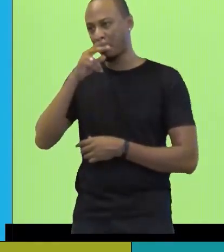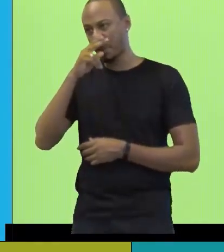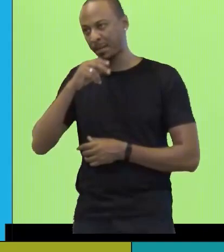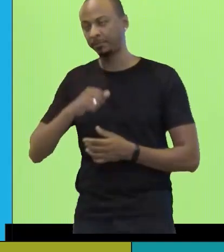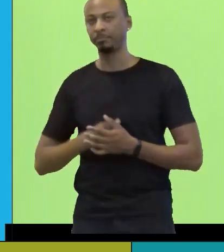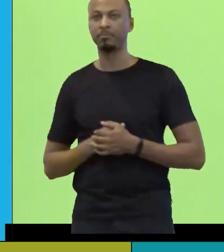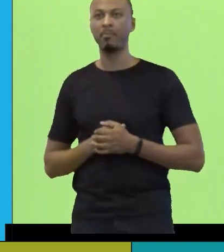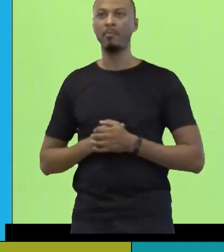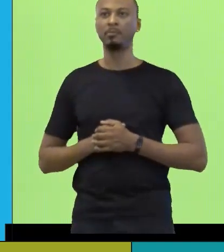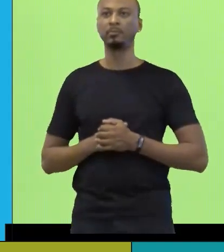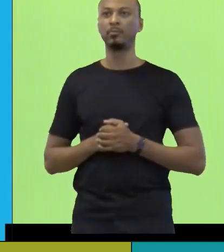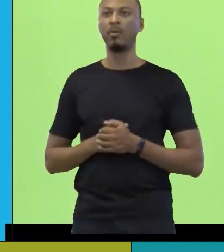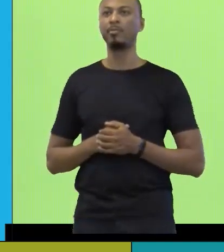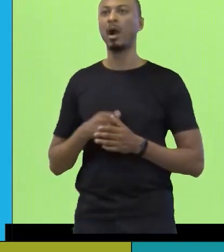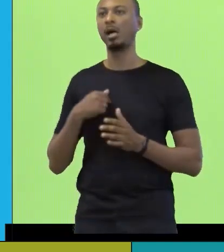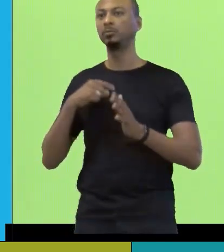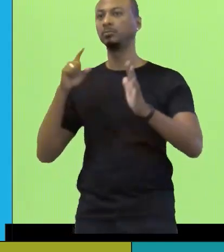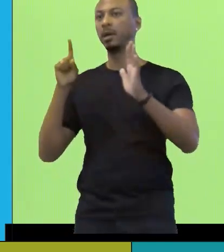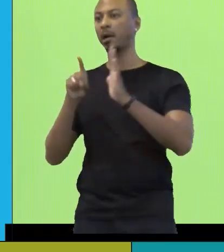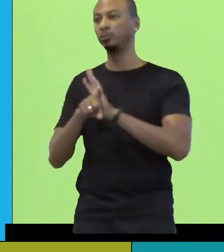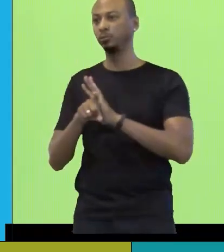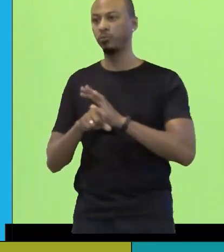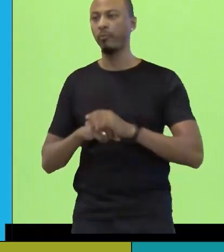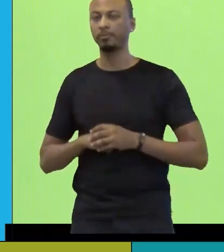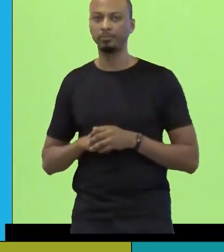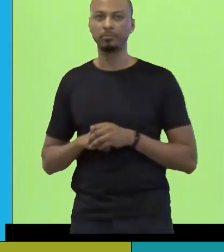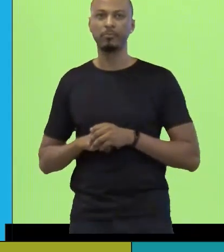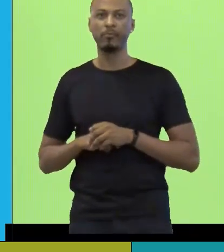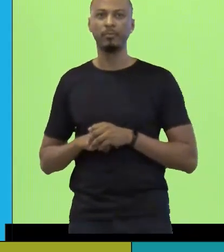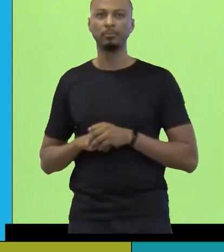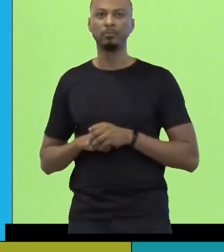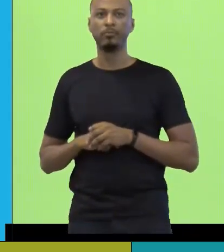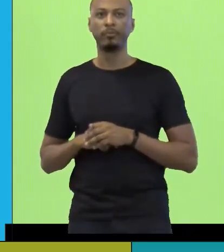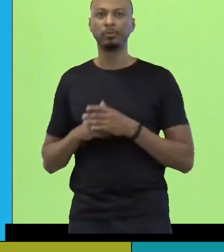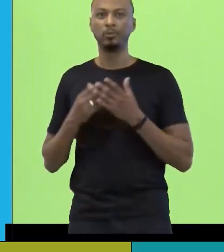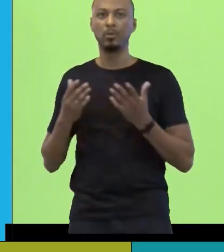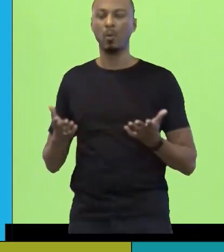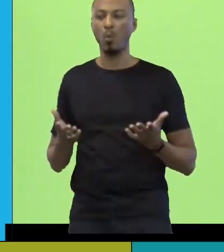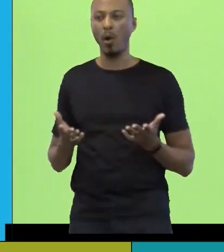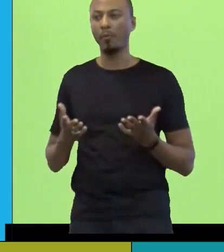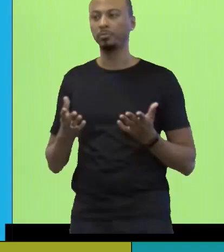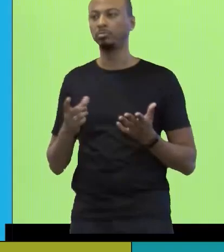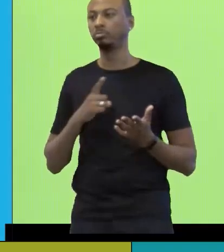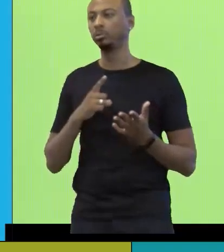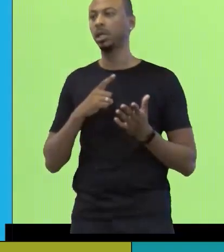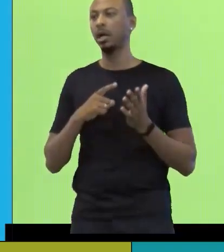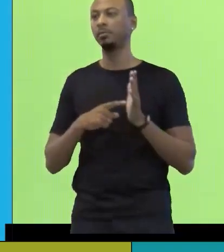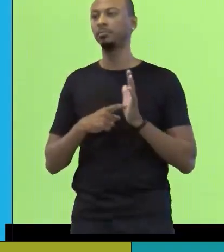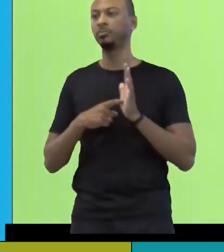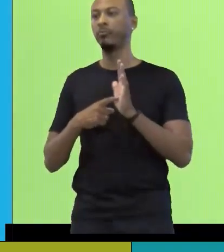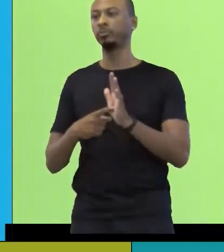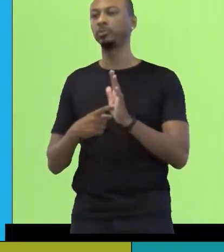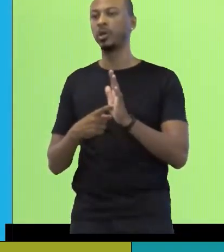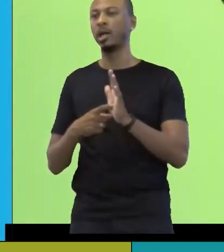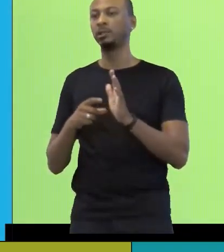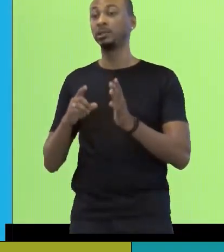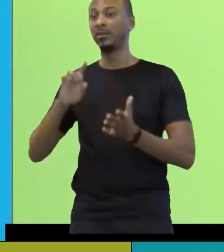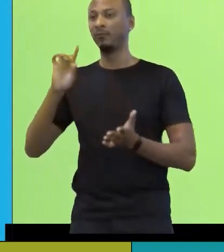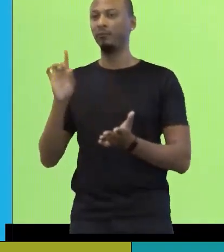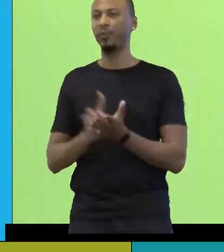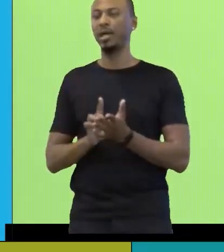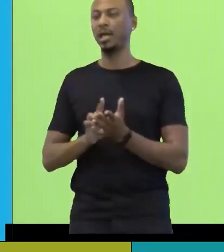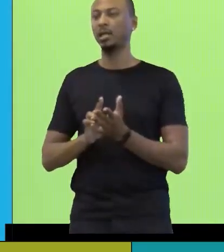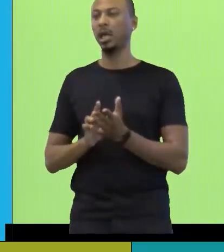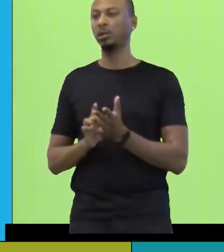tempo, eu te pergunto, qual delas representa a verdadeira face